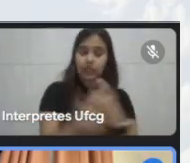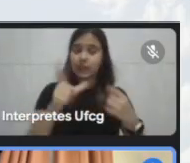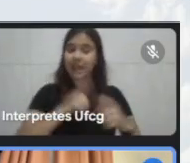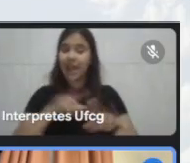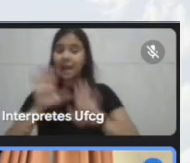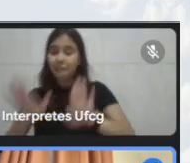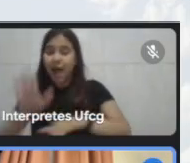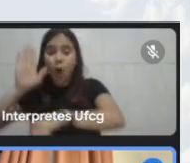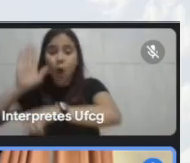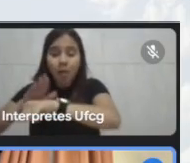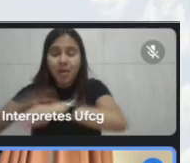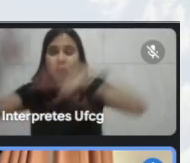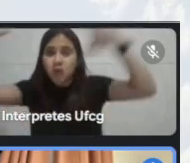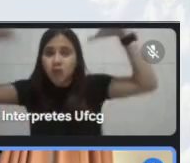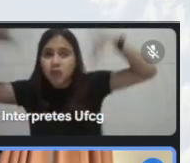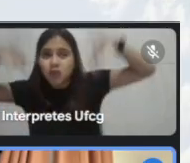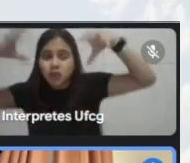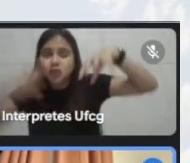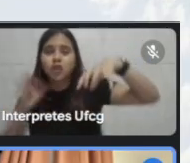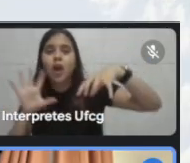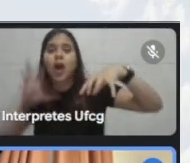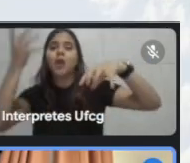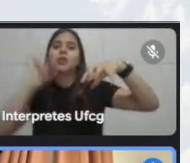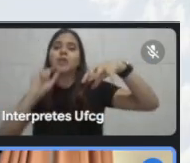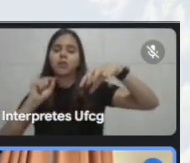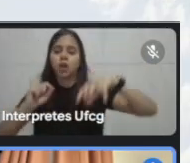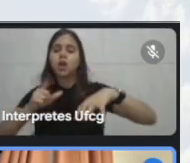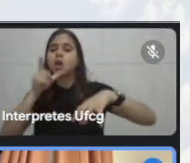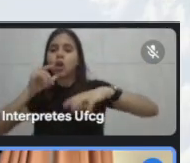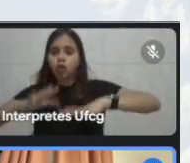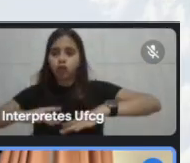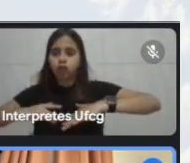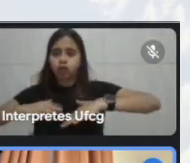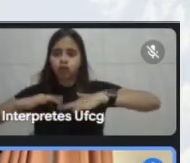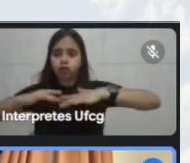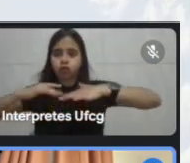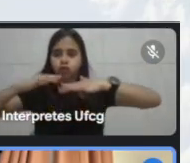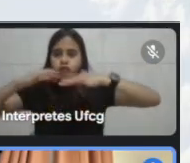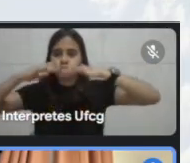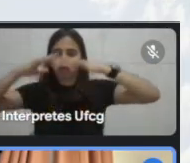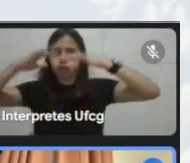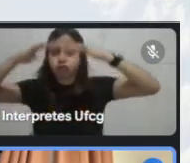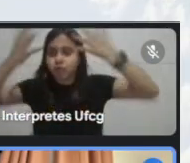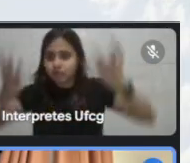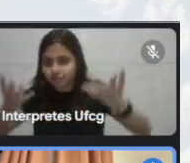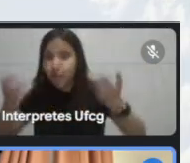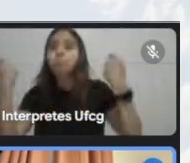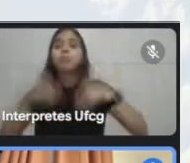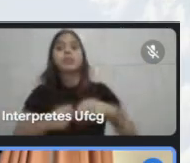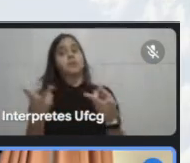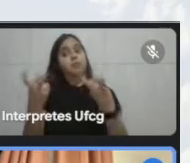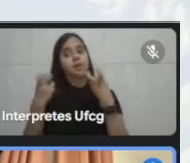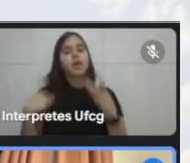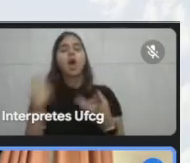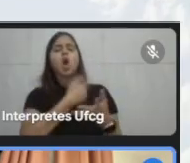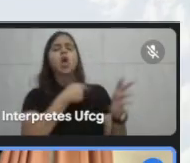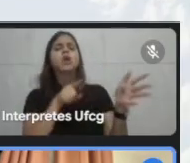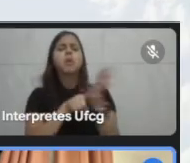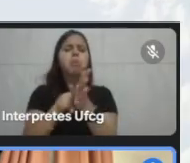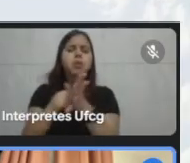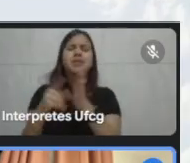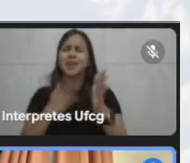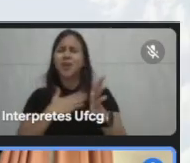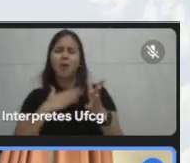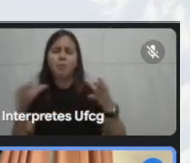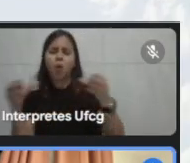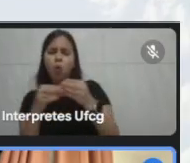e vice-versa. Então, nesse contexto, as nossas pesquisas, quando eu falo no plural, é muito relacionado ao grupo, porque a gente